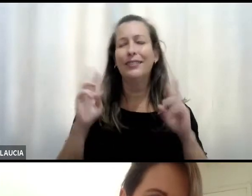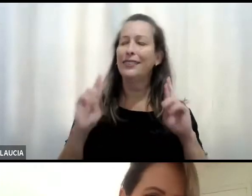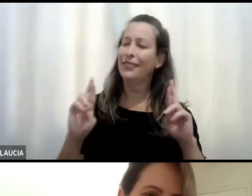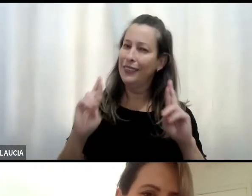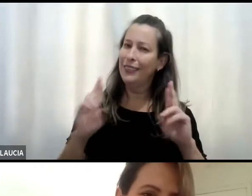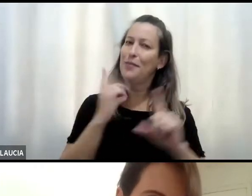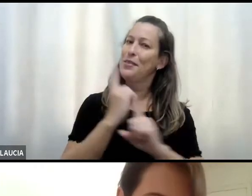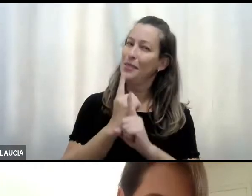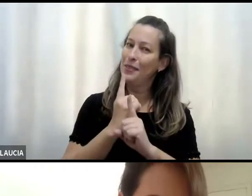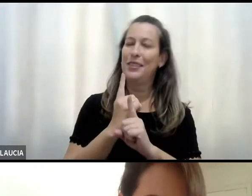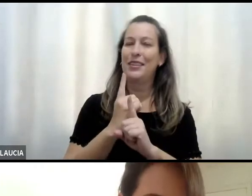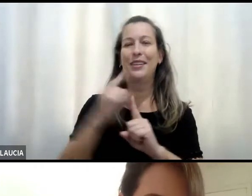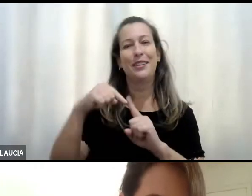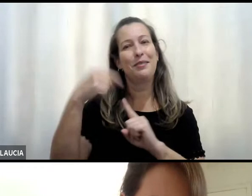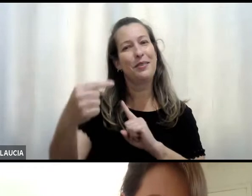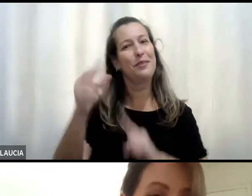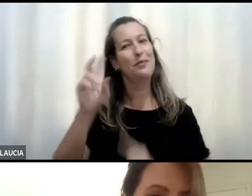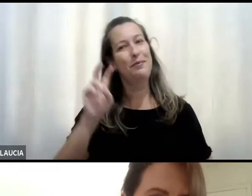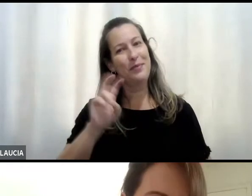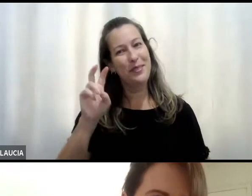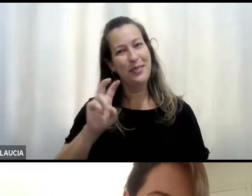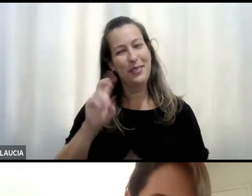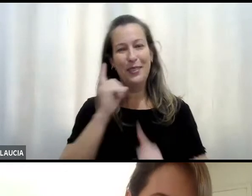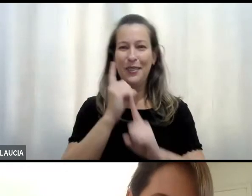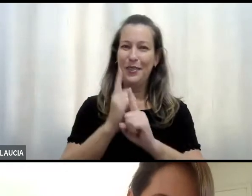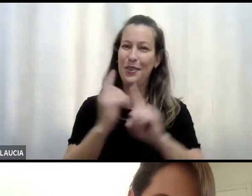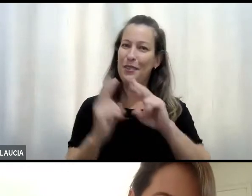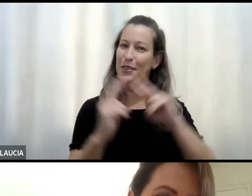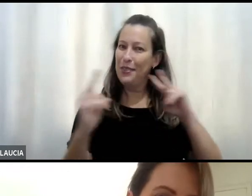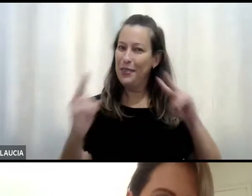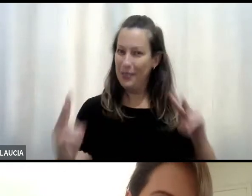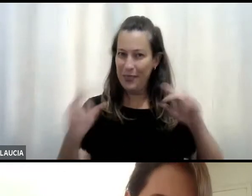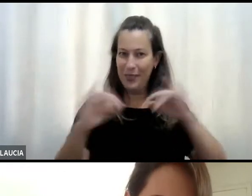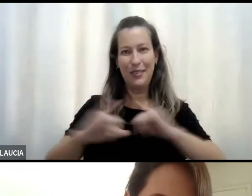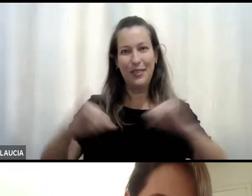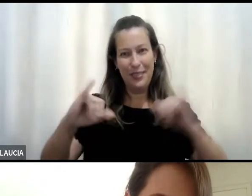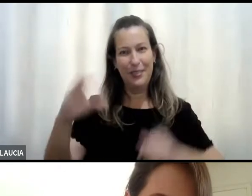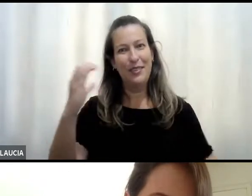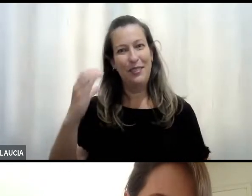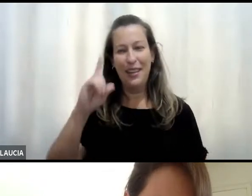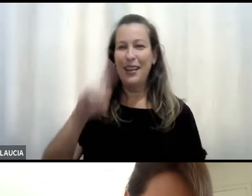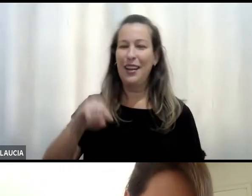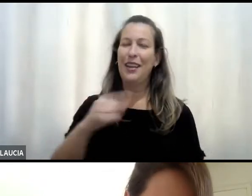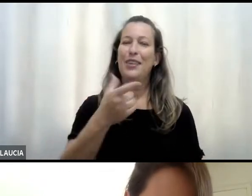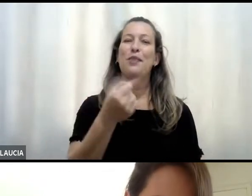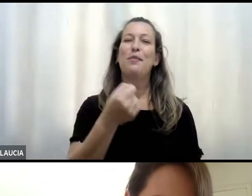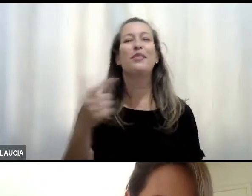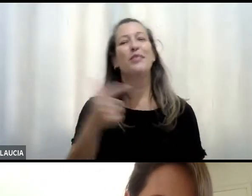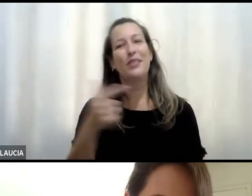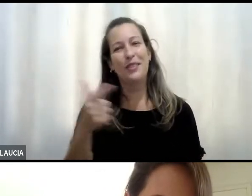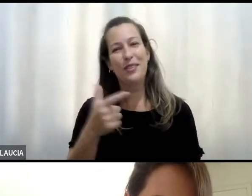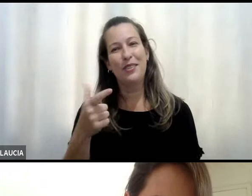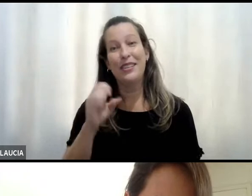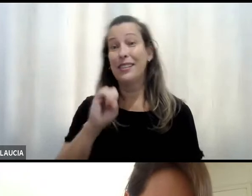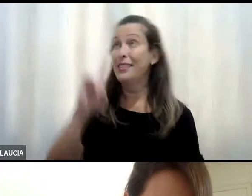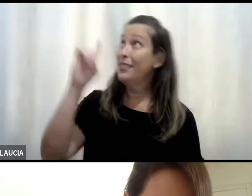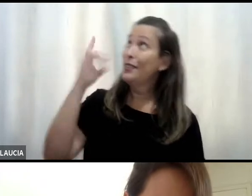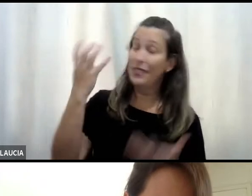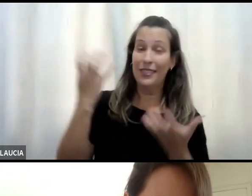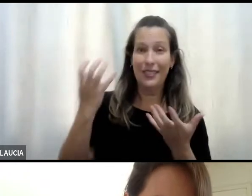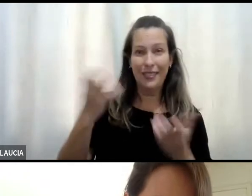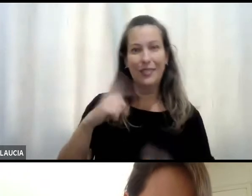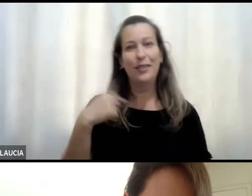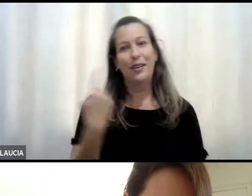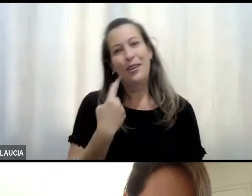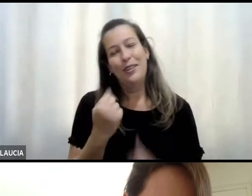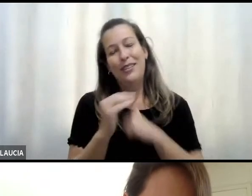no 5º Encontro Virtual da Divulgação Científica em 2022, se Deus quiser. A nossa querida vice-presidente